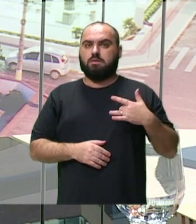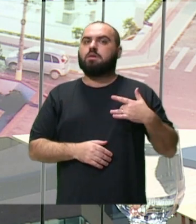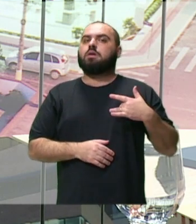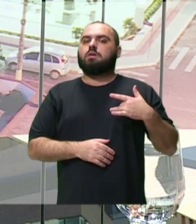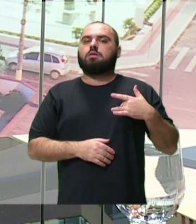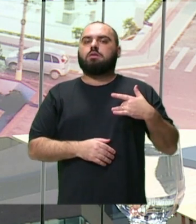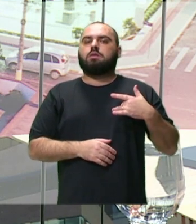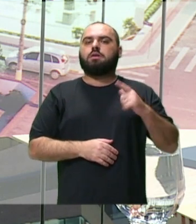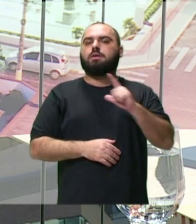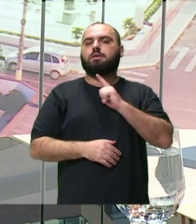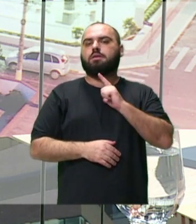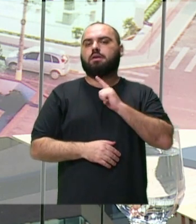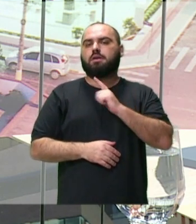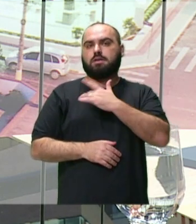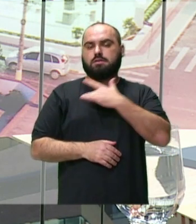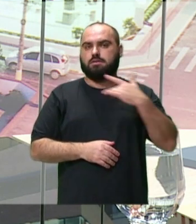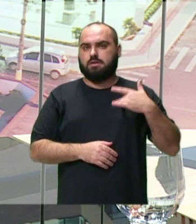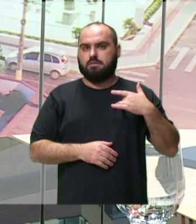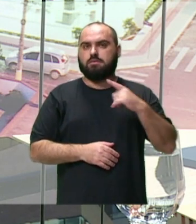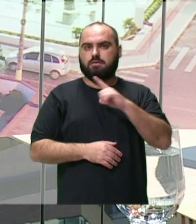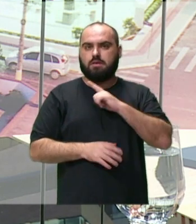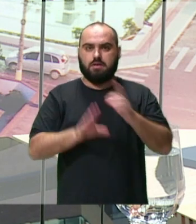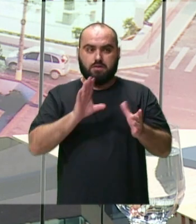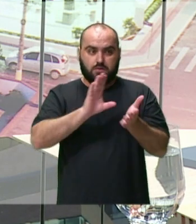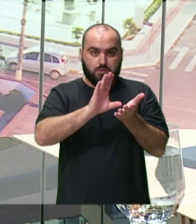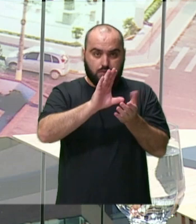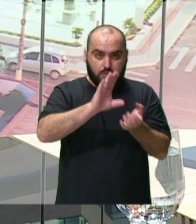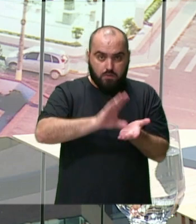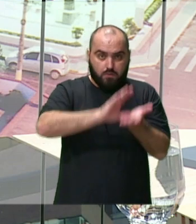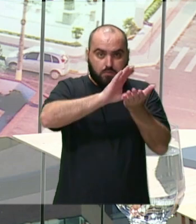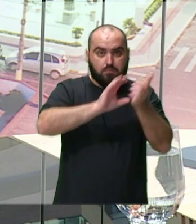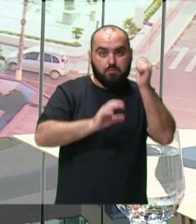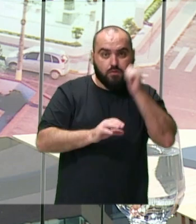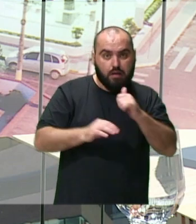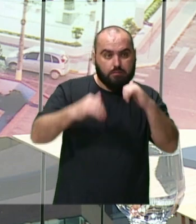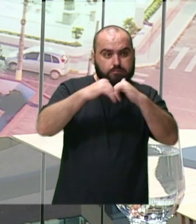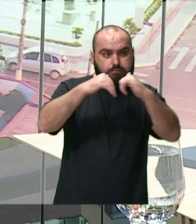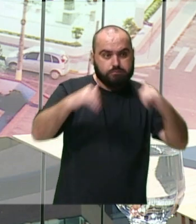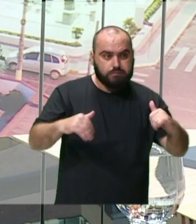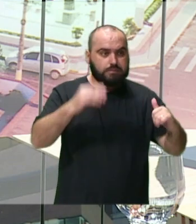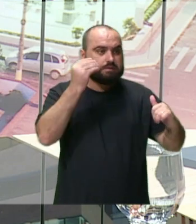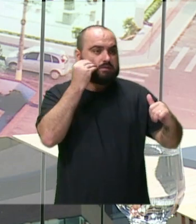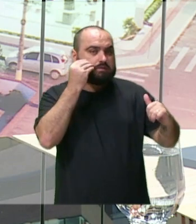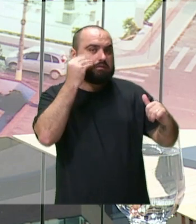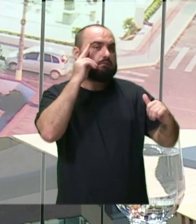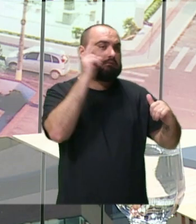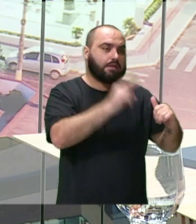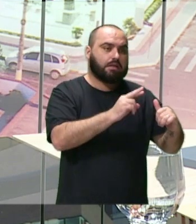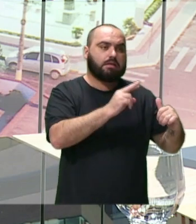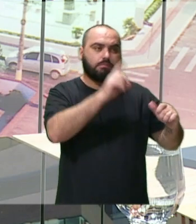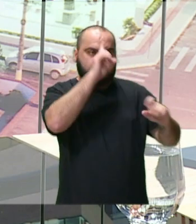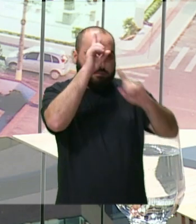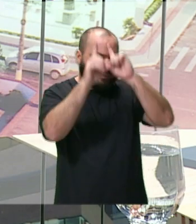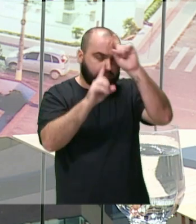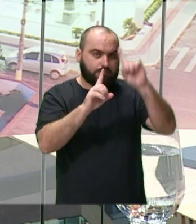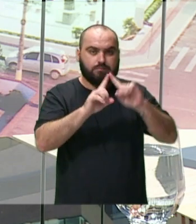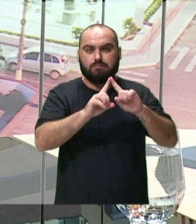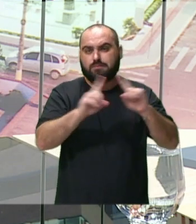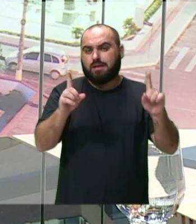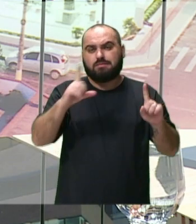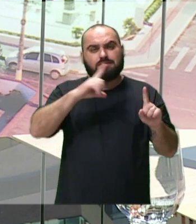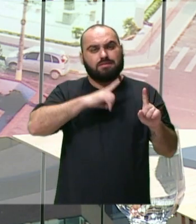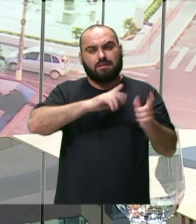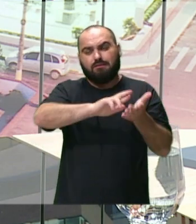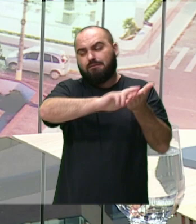também o Conselho da Mulher dentro da saúde que procura separar e diagnosticar situações femininas. Mas nós temos